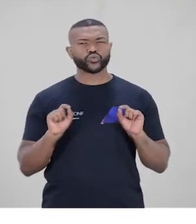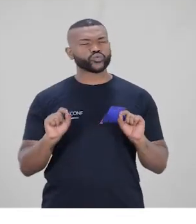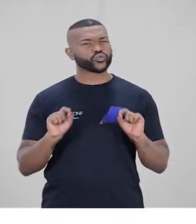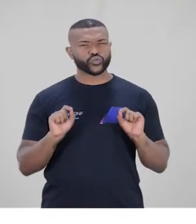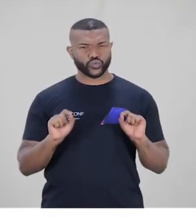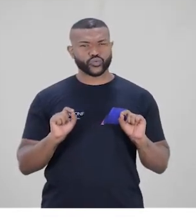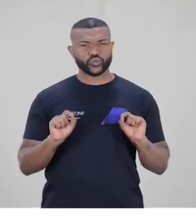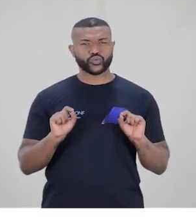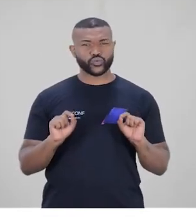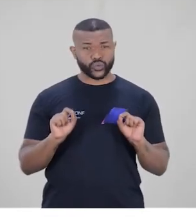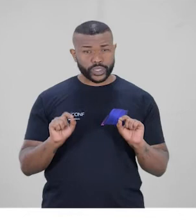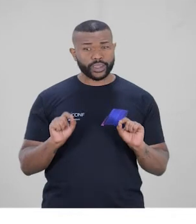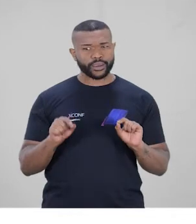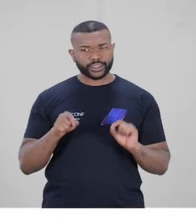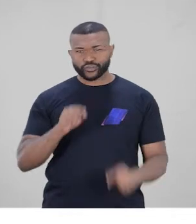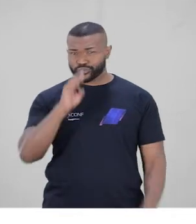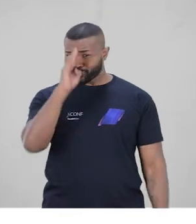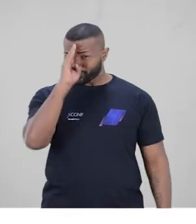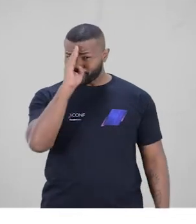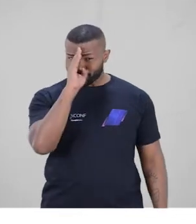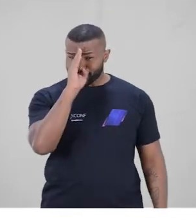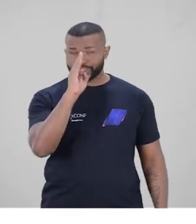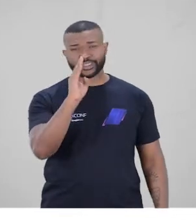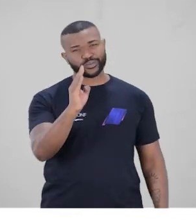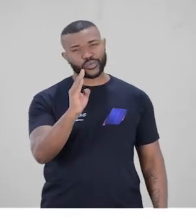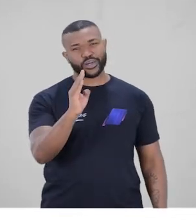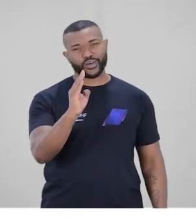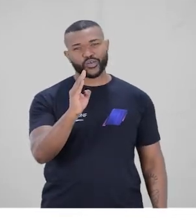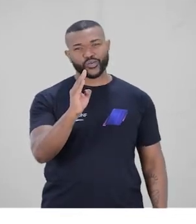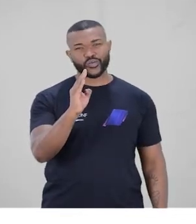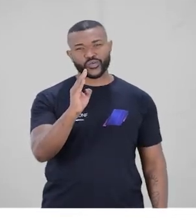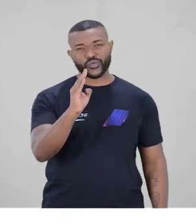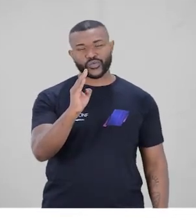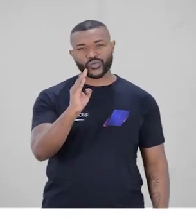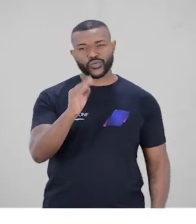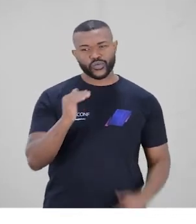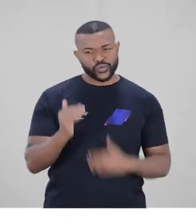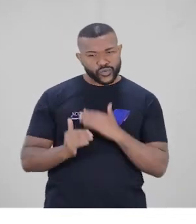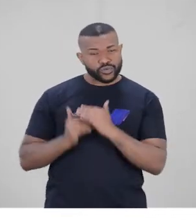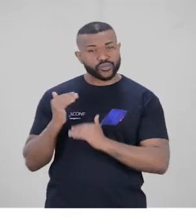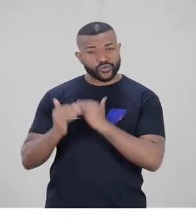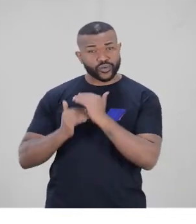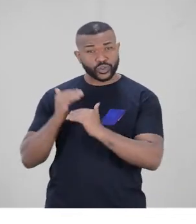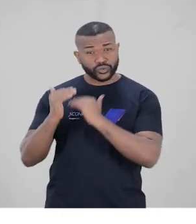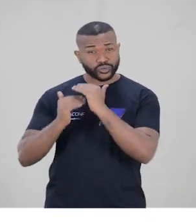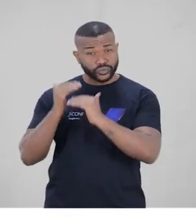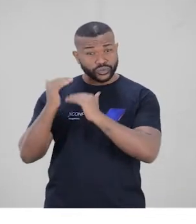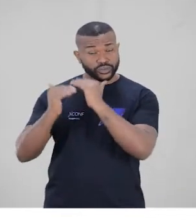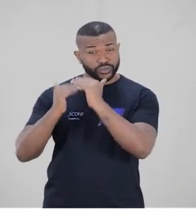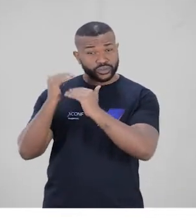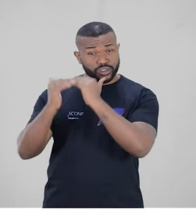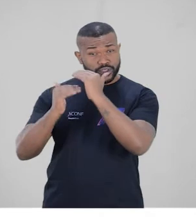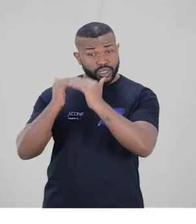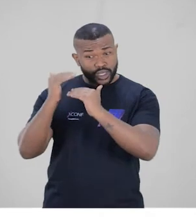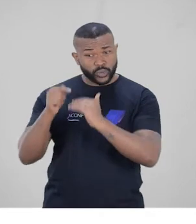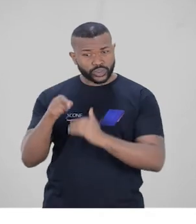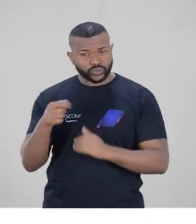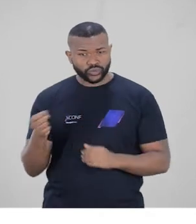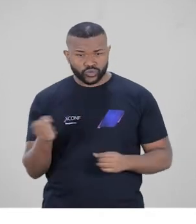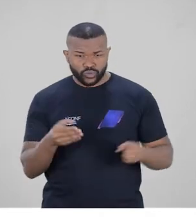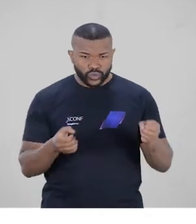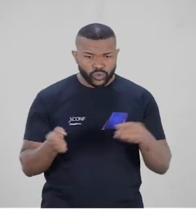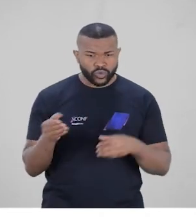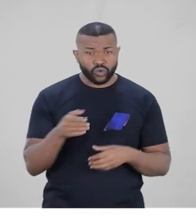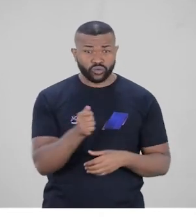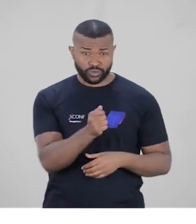que seriam primordiais para a evolução da